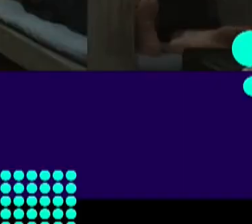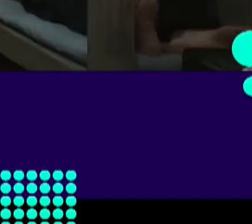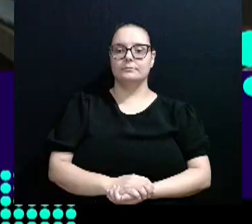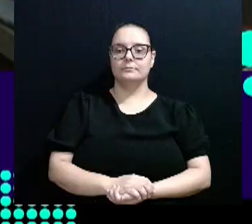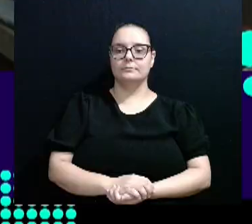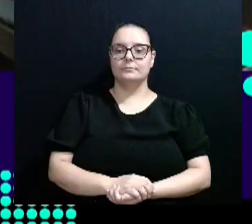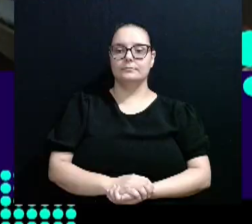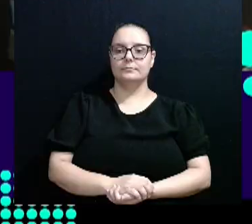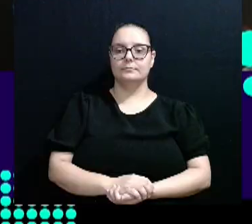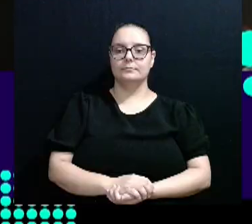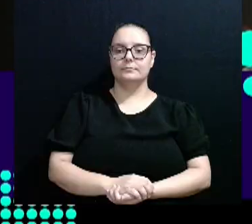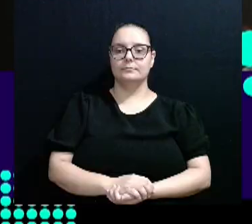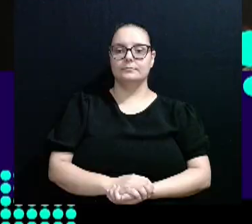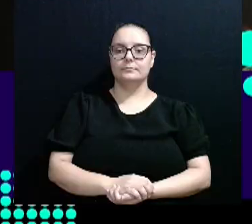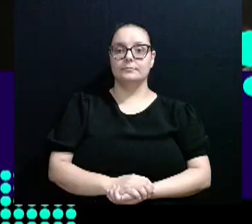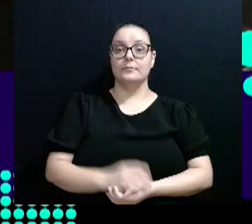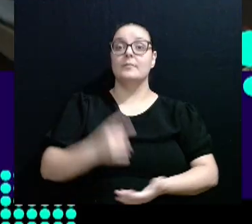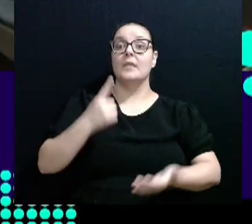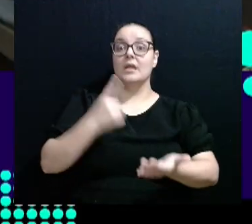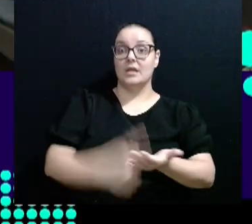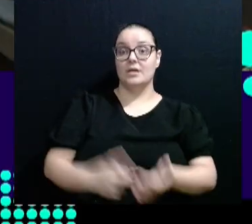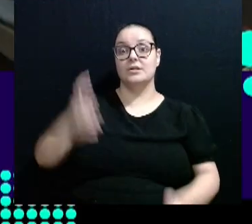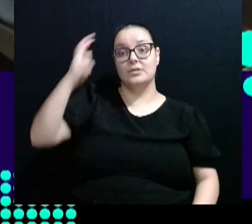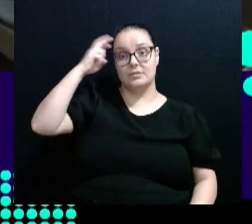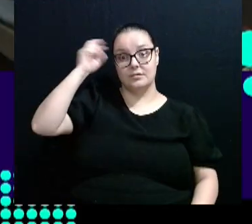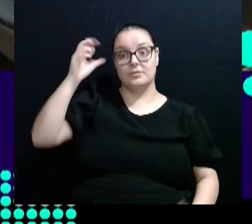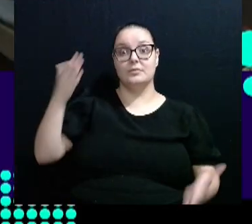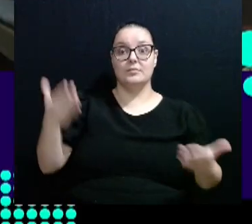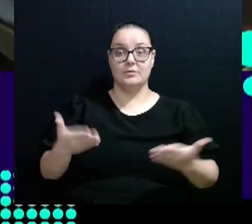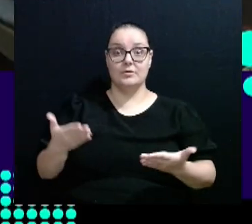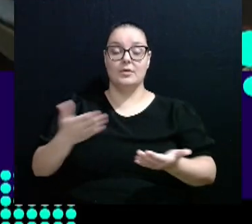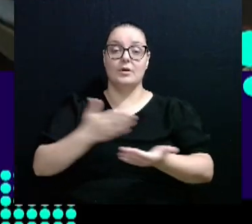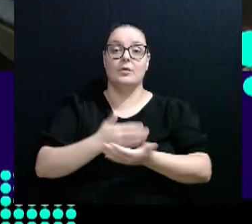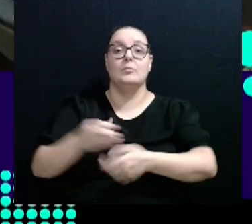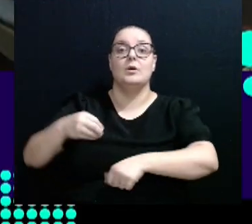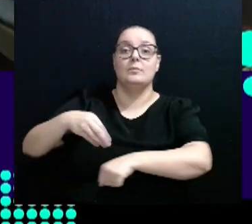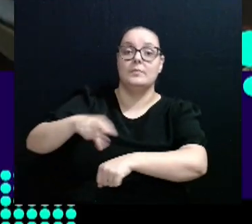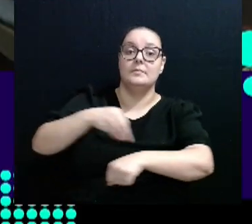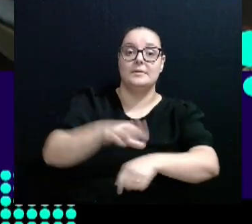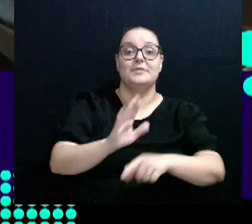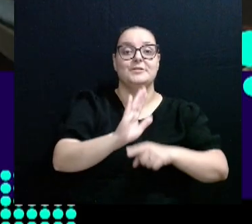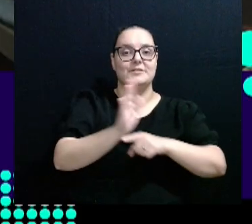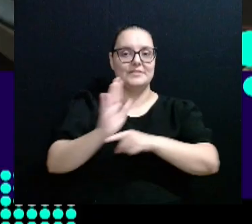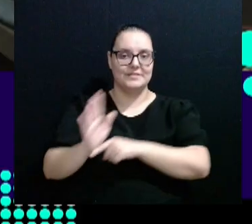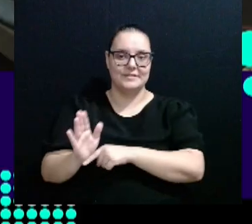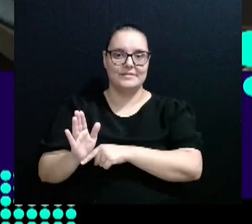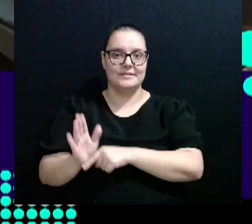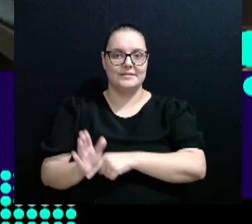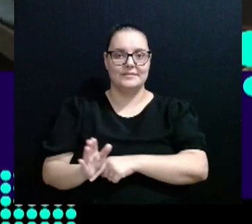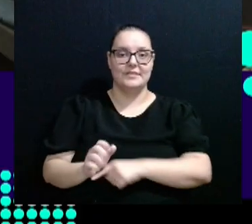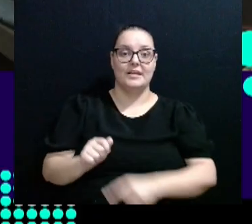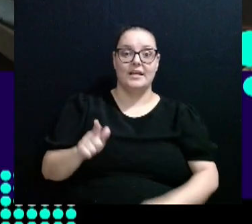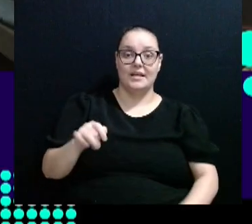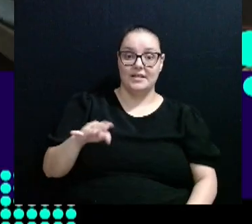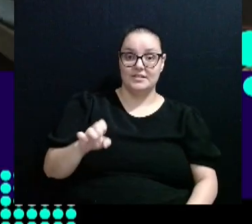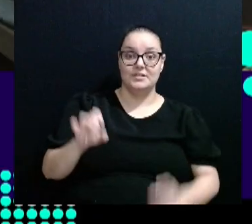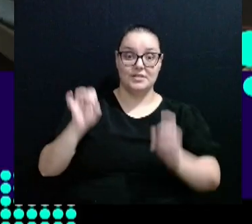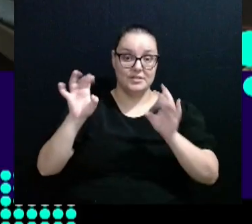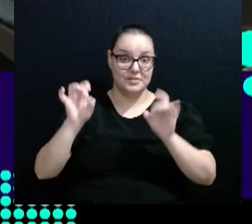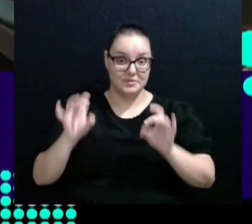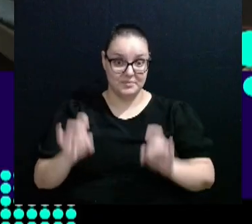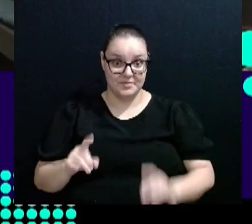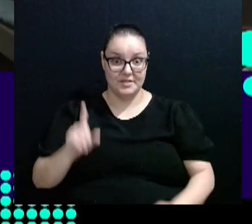E a agenda cultural de hoje começa com as dicas de cinema. Agentes Muito Especiais é um filme em